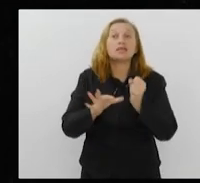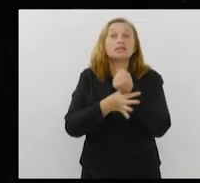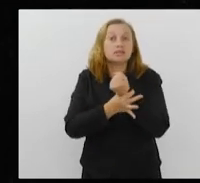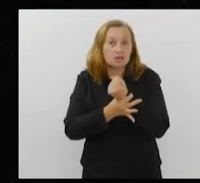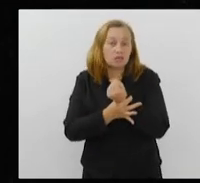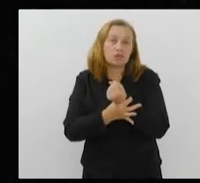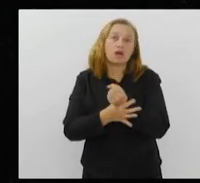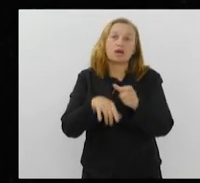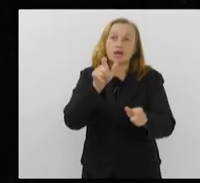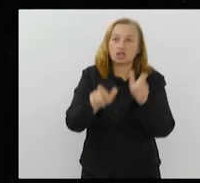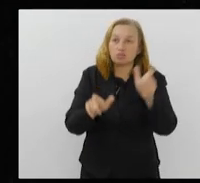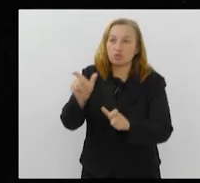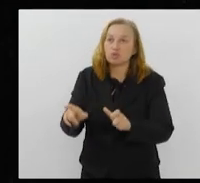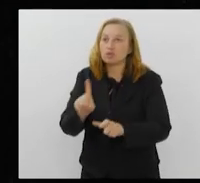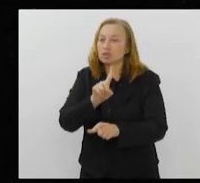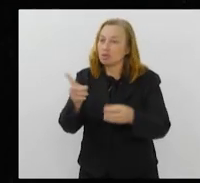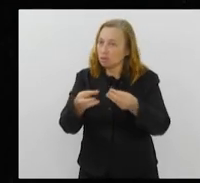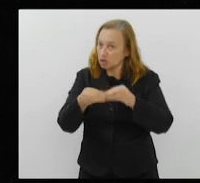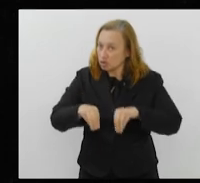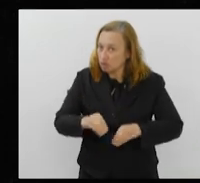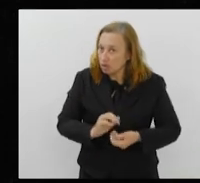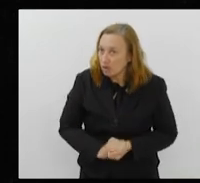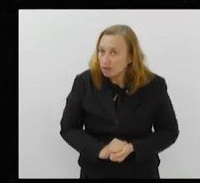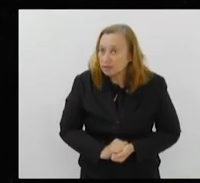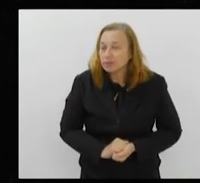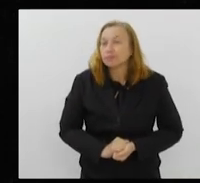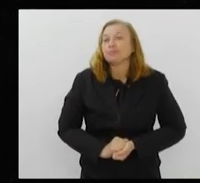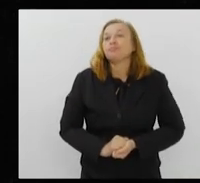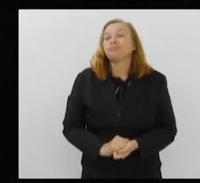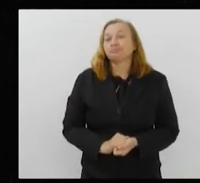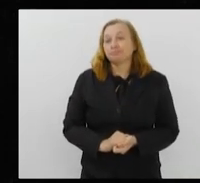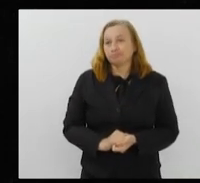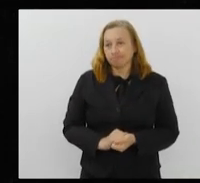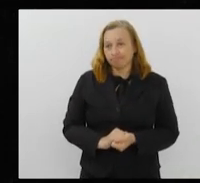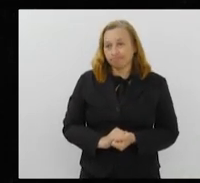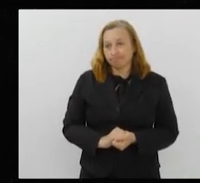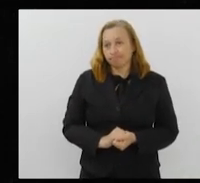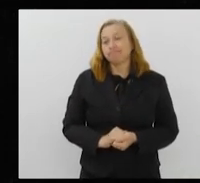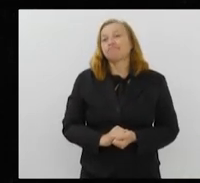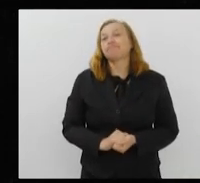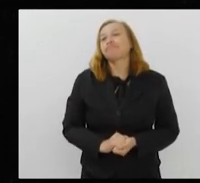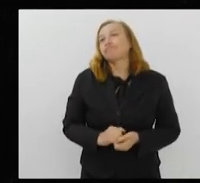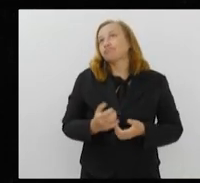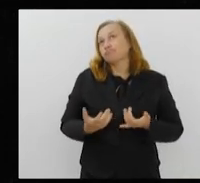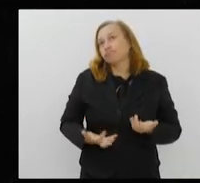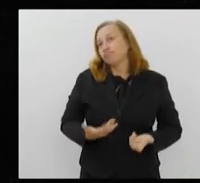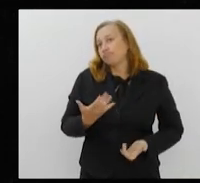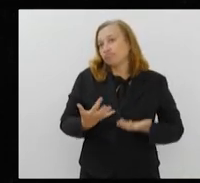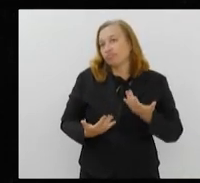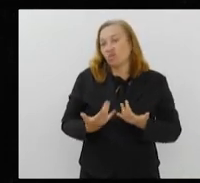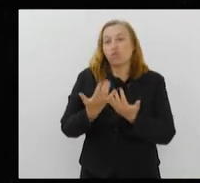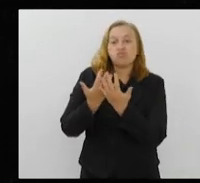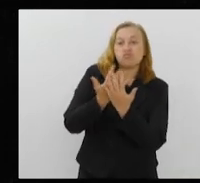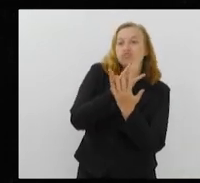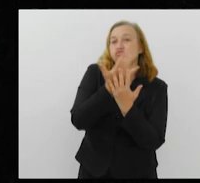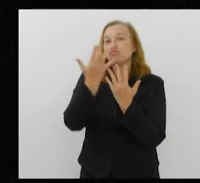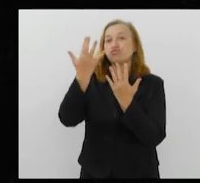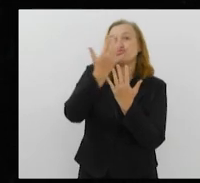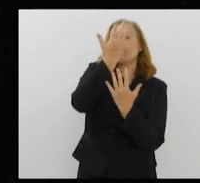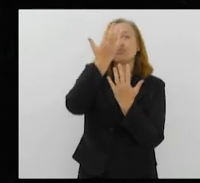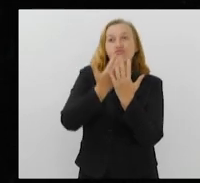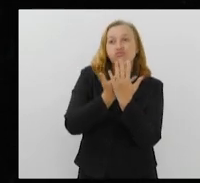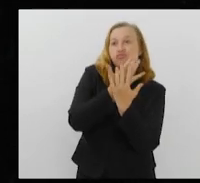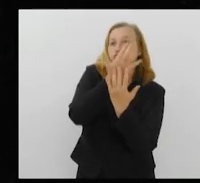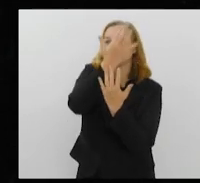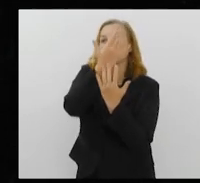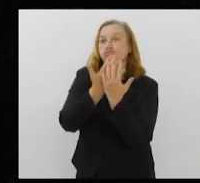que as pessoas não sejam diretamente atingidas por fumaça, muitos, né, com falta